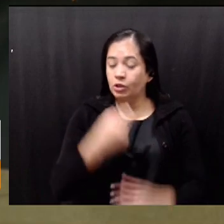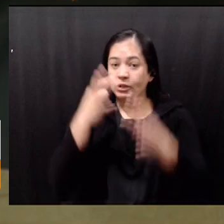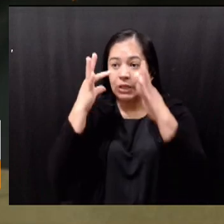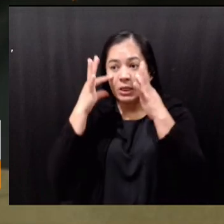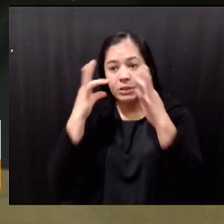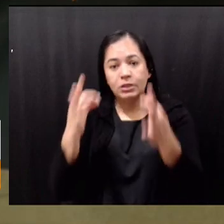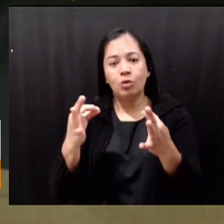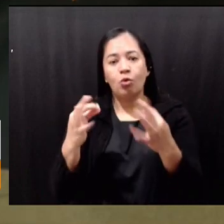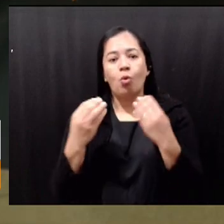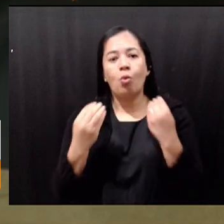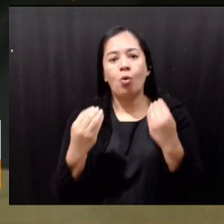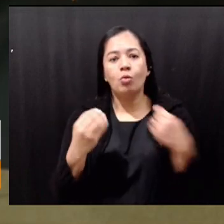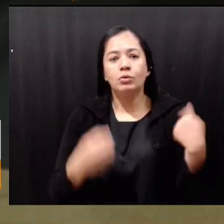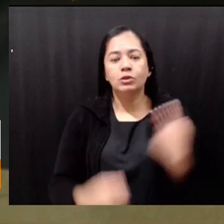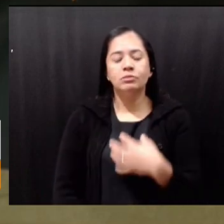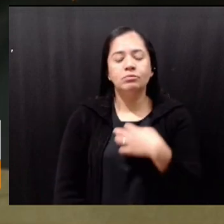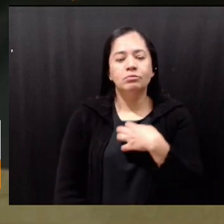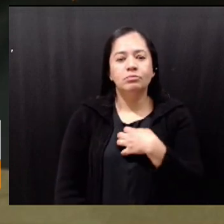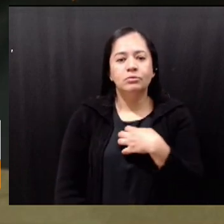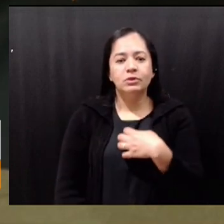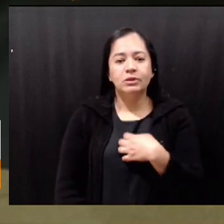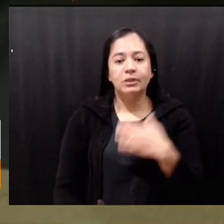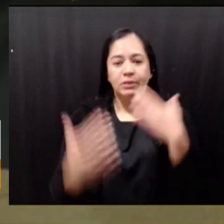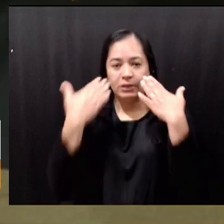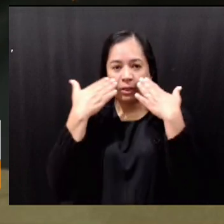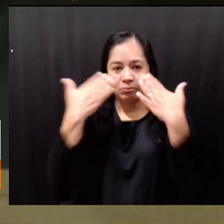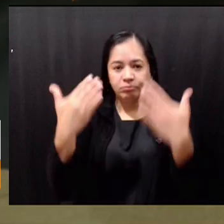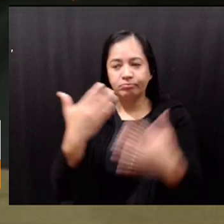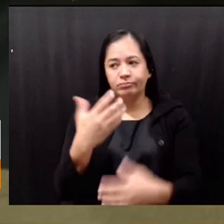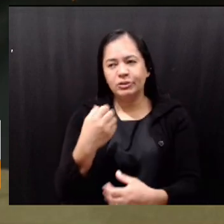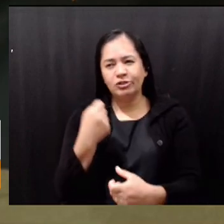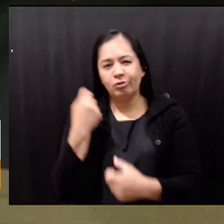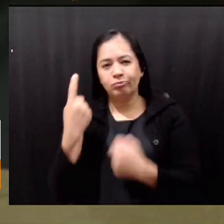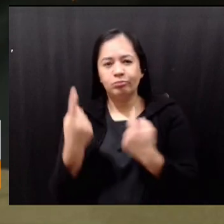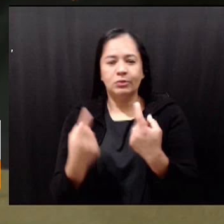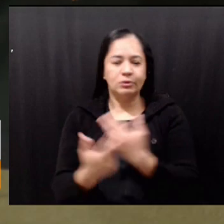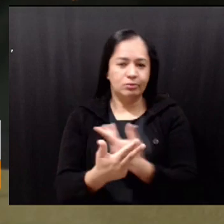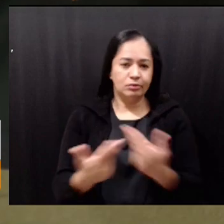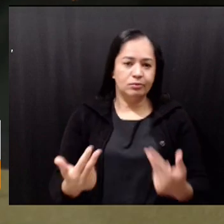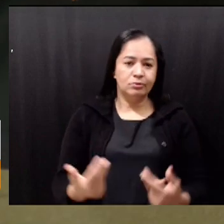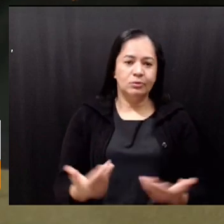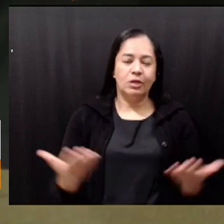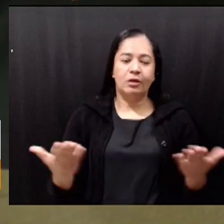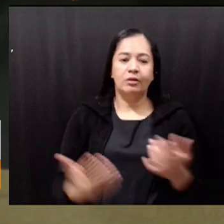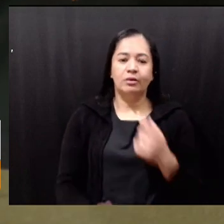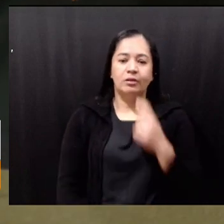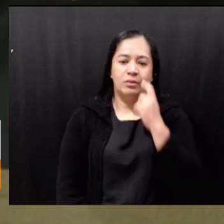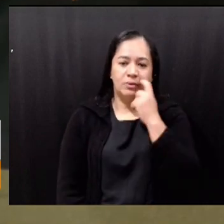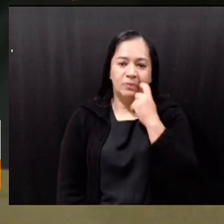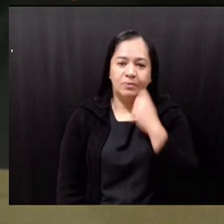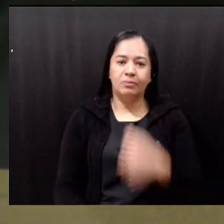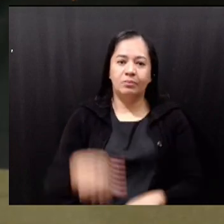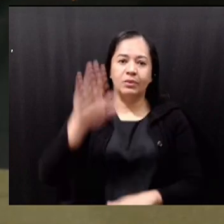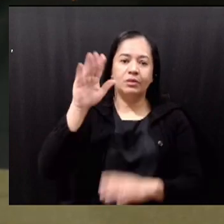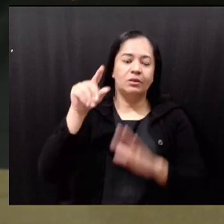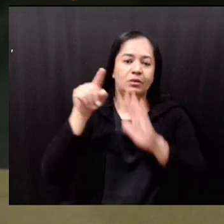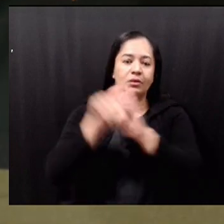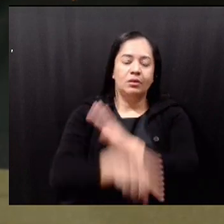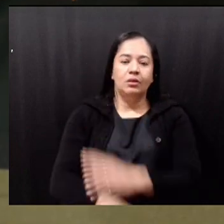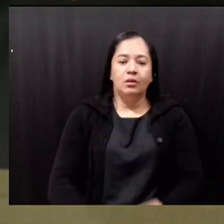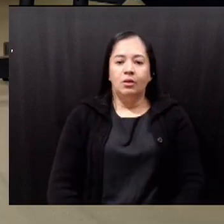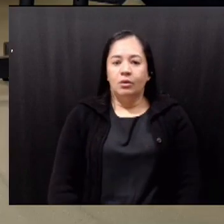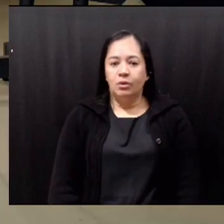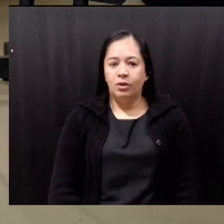nos sentindo diante da situação, né? 91 pode mandar mais para a gente, produção. Manda aí, tem mais perguntas. O pessoal pode